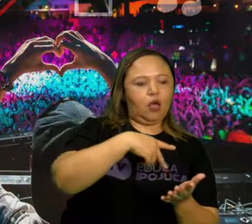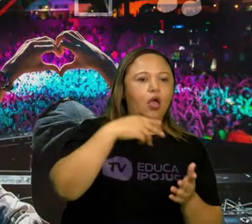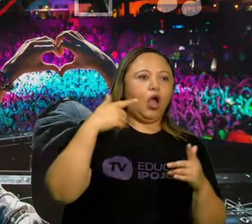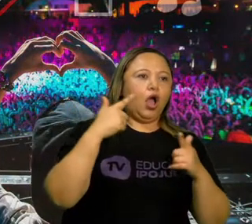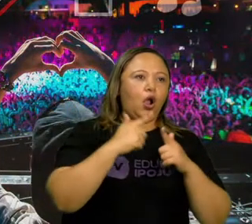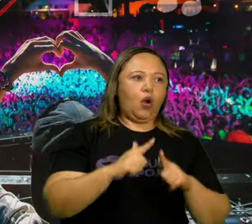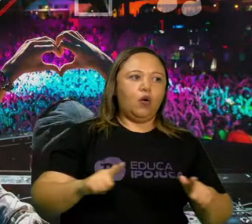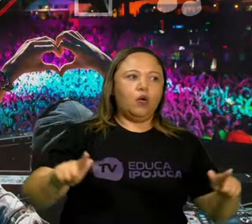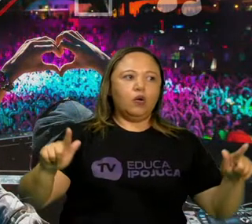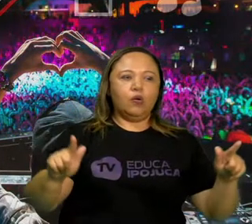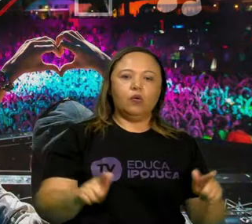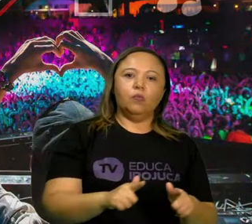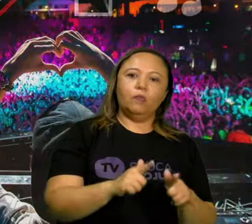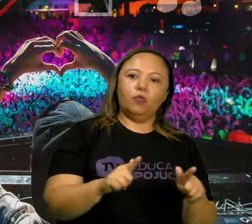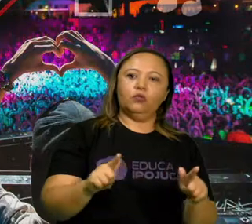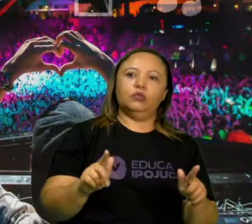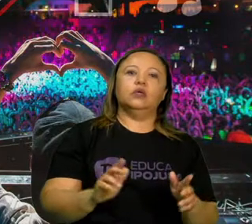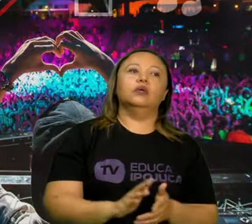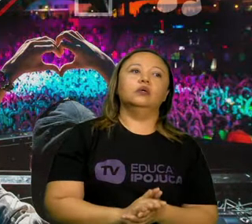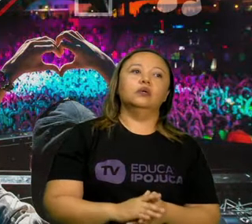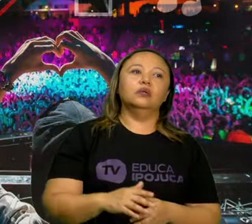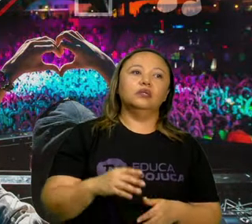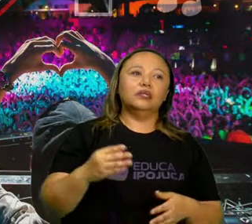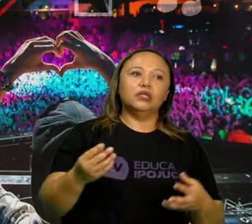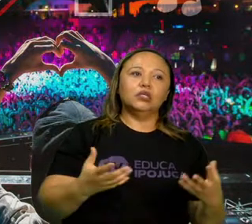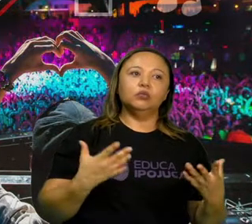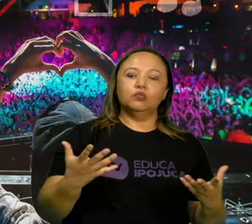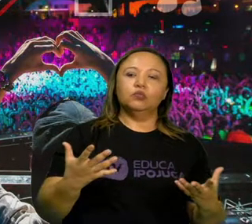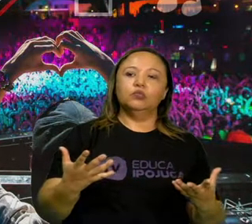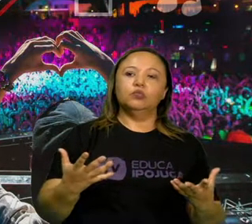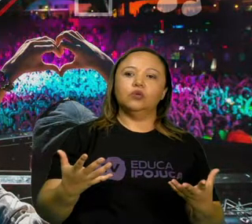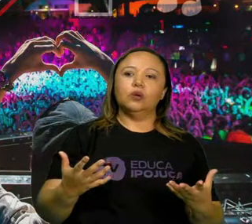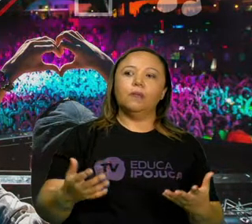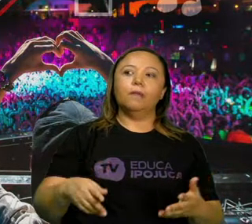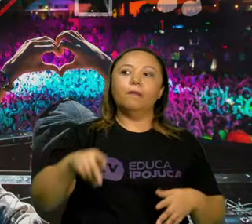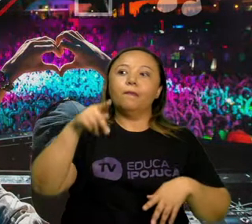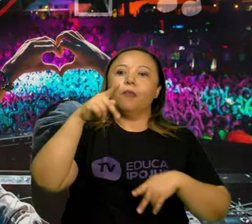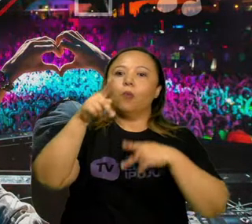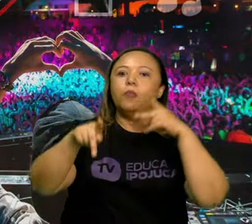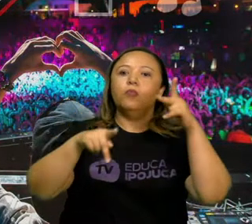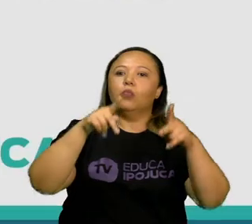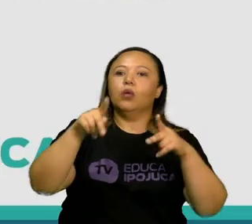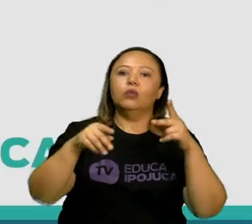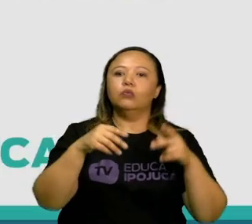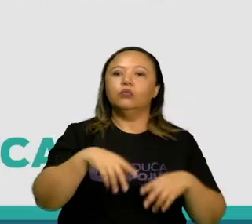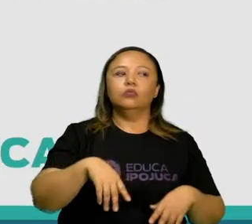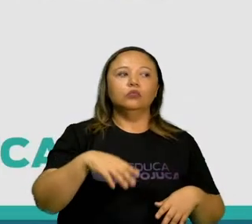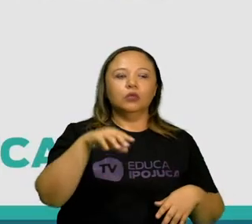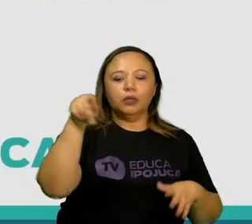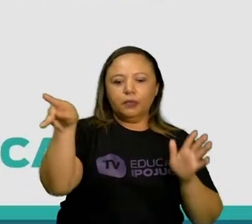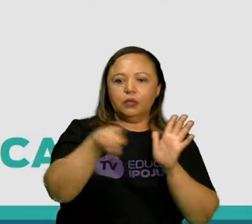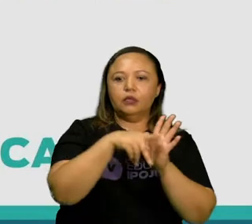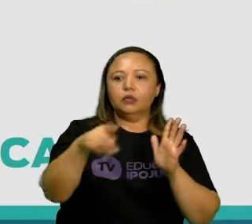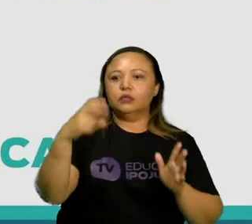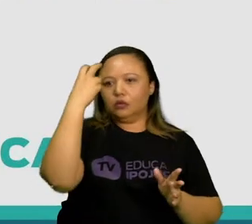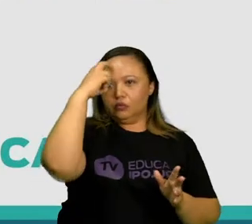não pegasse folclórica Mas é uma música aqui tem elemento do Popular com o folclore enfim